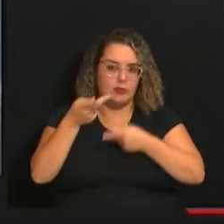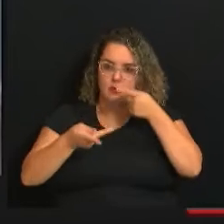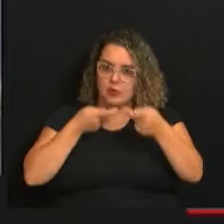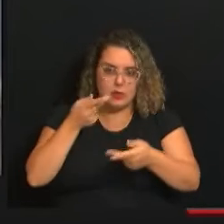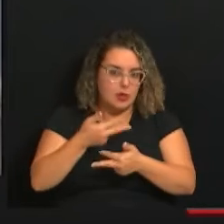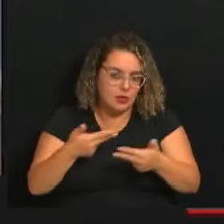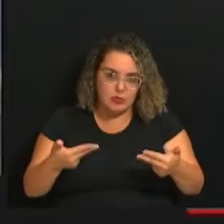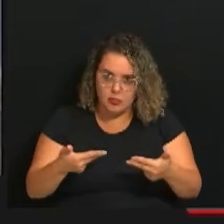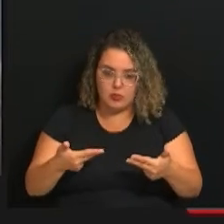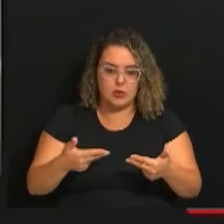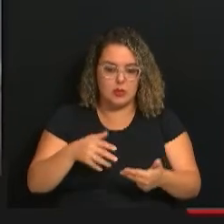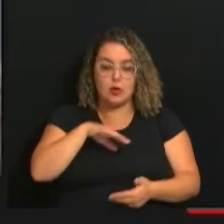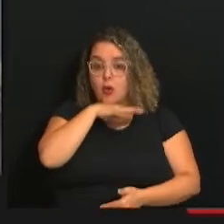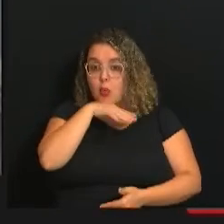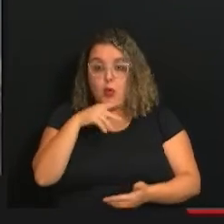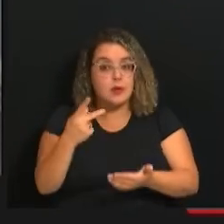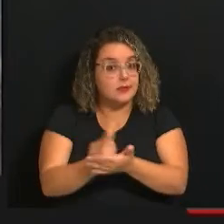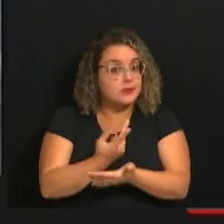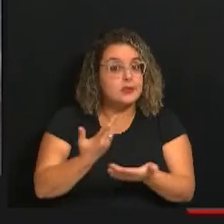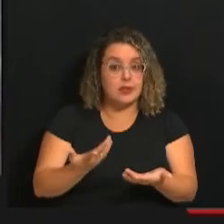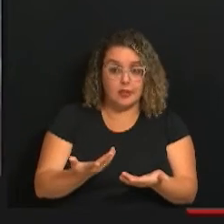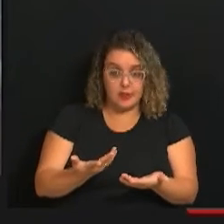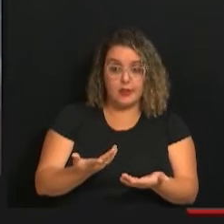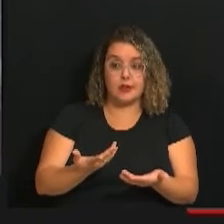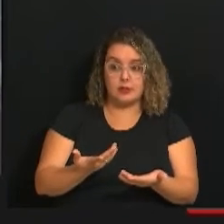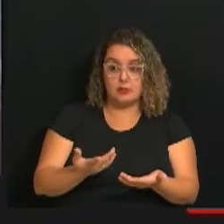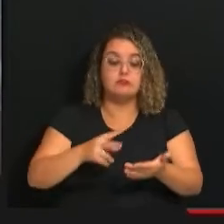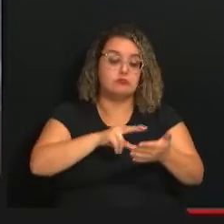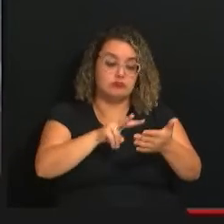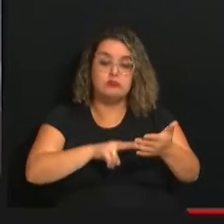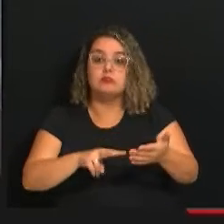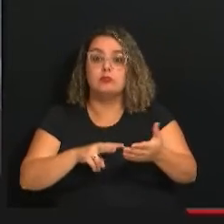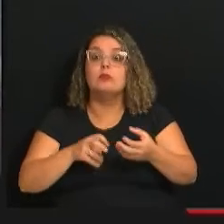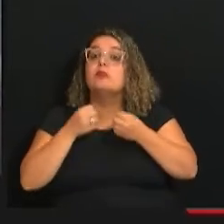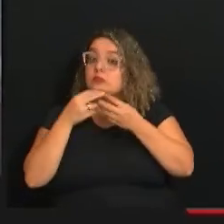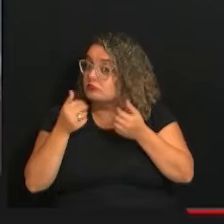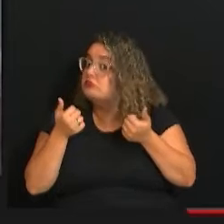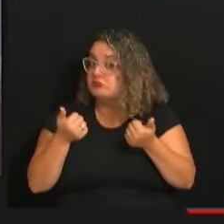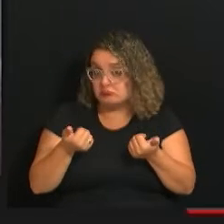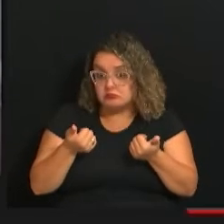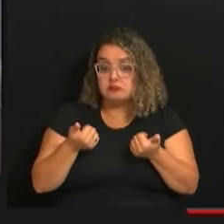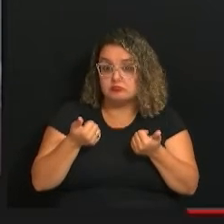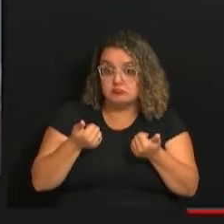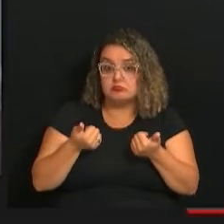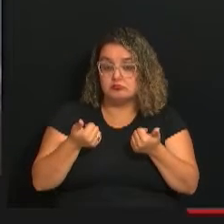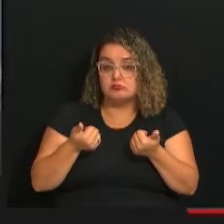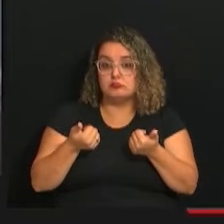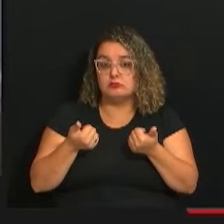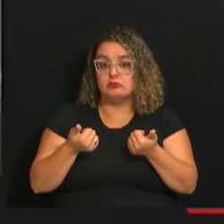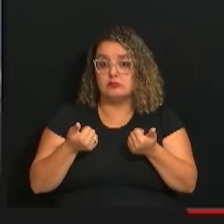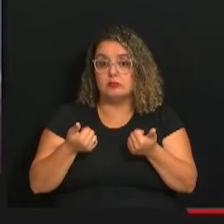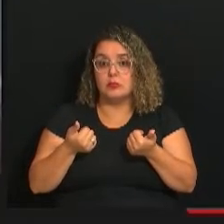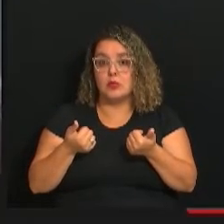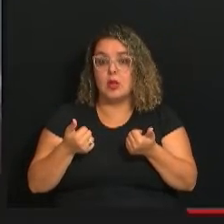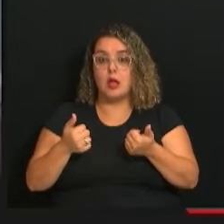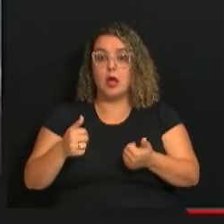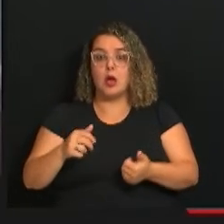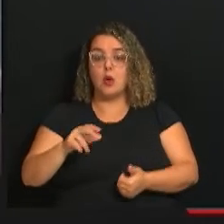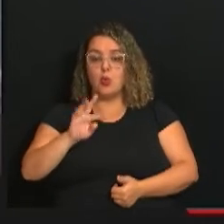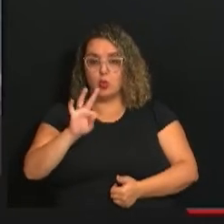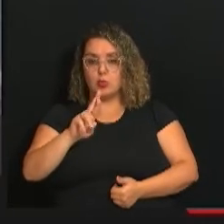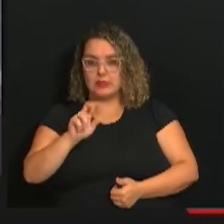E era muito divertido, era muito gostoso. Aquilo era o meu alívio para o estresse do dia a dia.